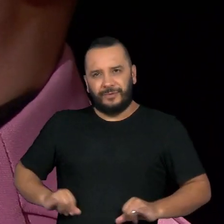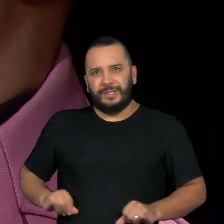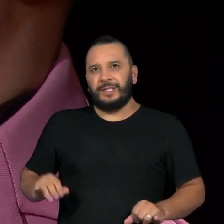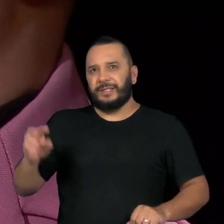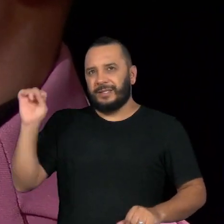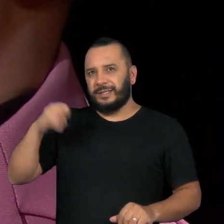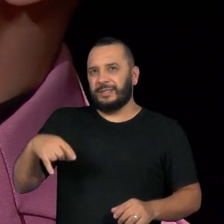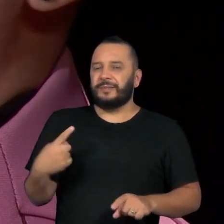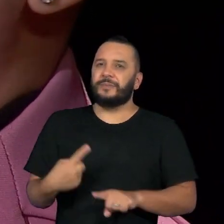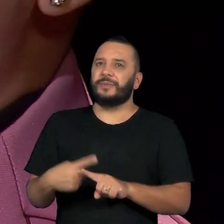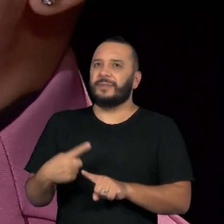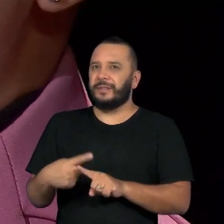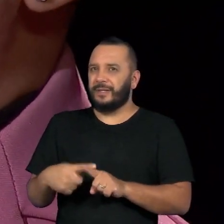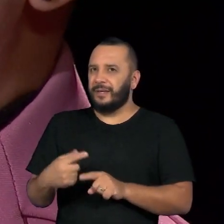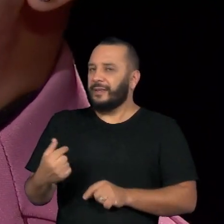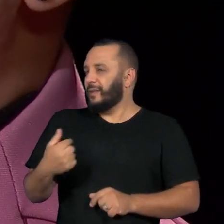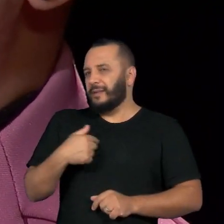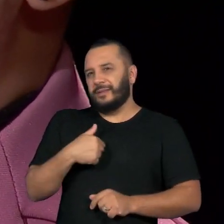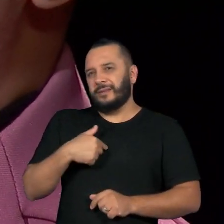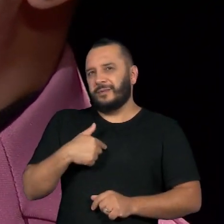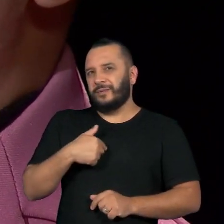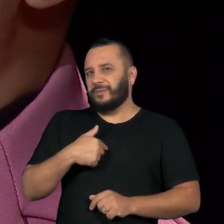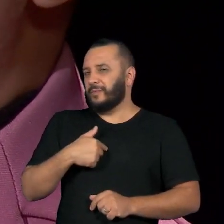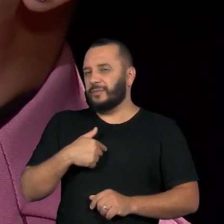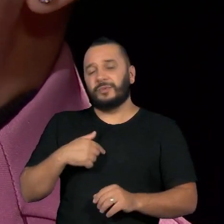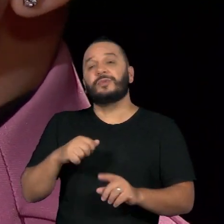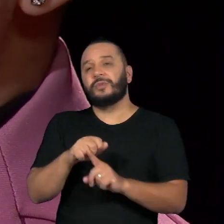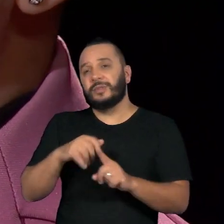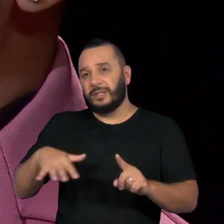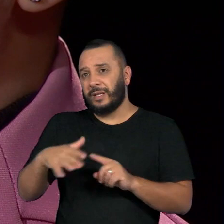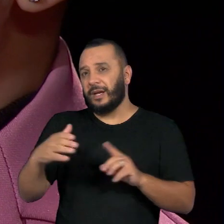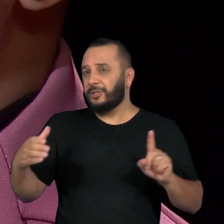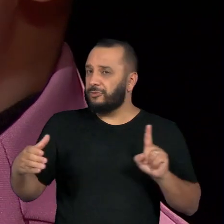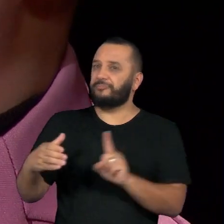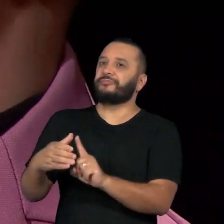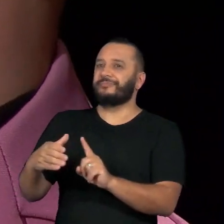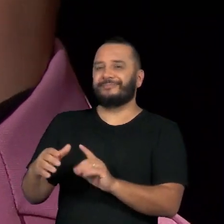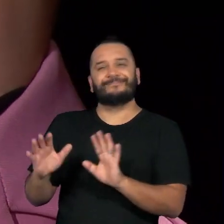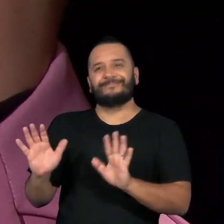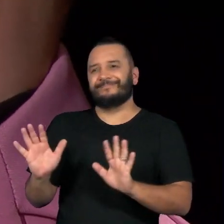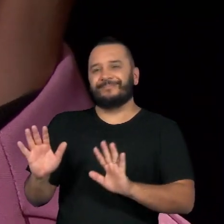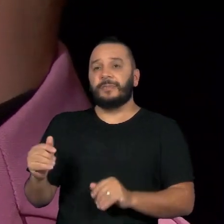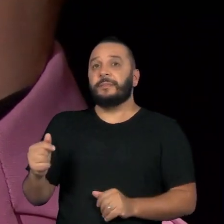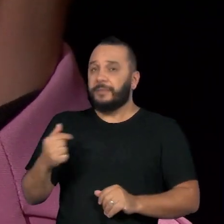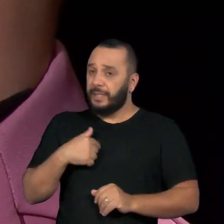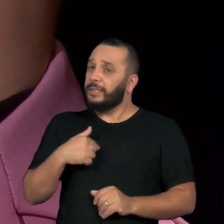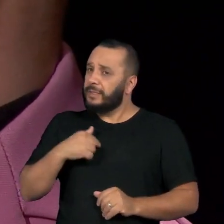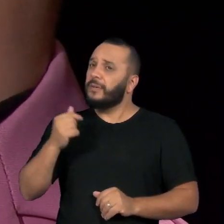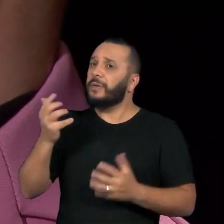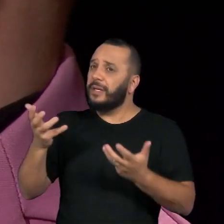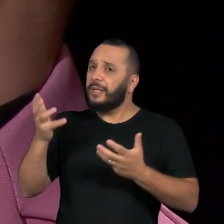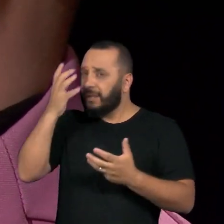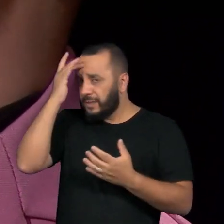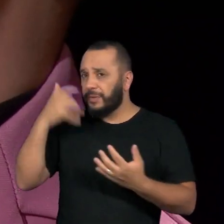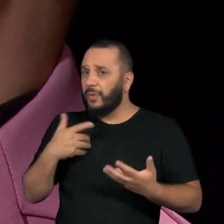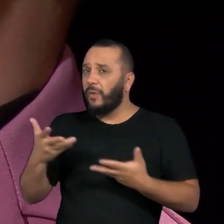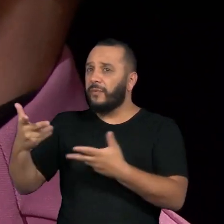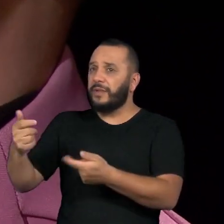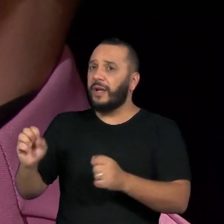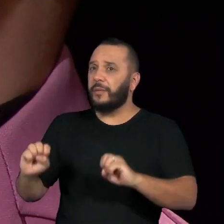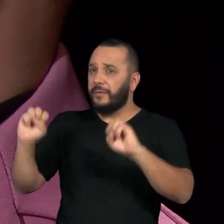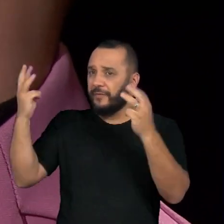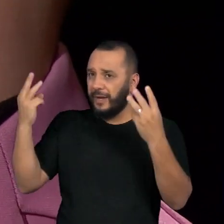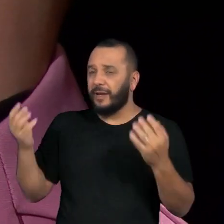porque eu via que eu não fazia parte. E muitas vezes eu não queria fazer, mas eu queria ser convidada para as festinhas. Claro. Eu